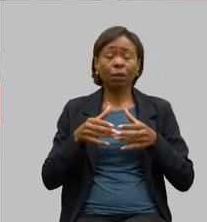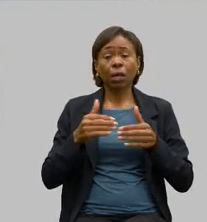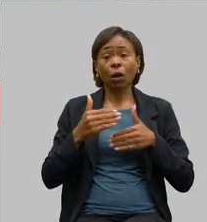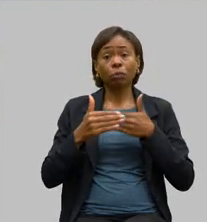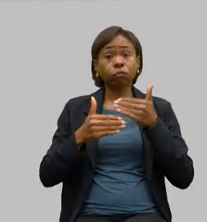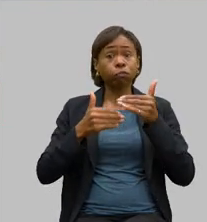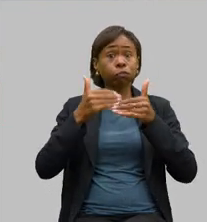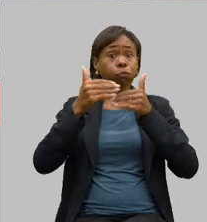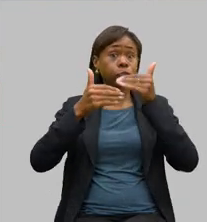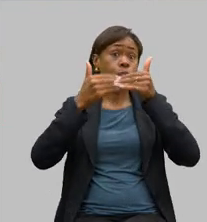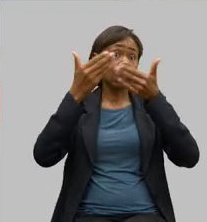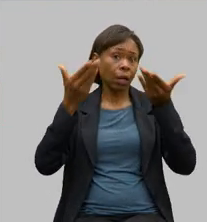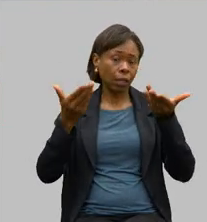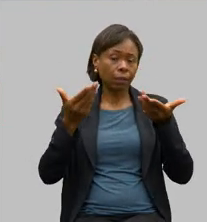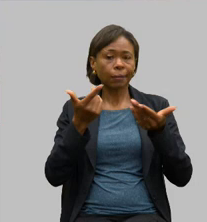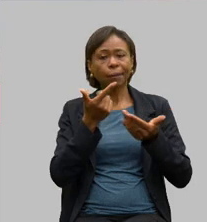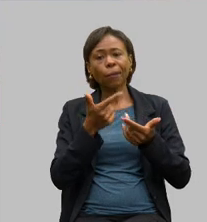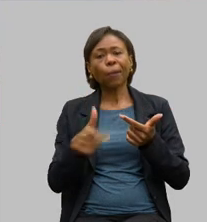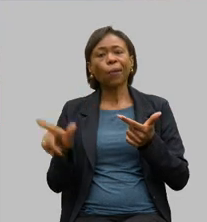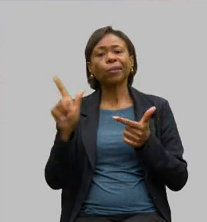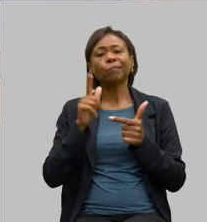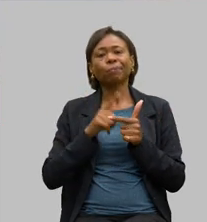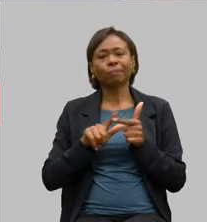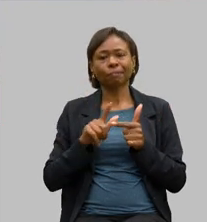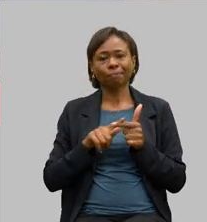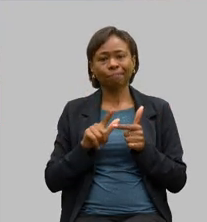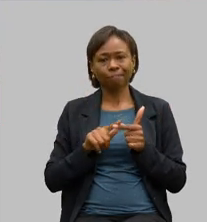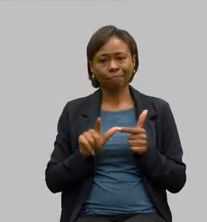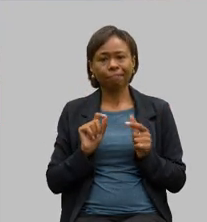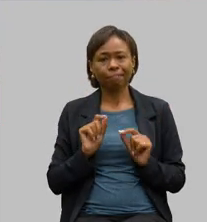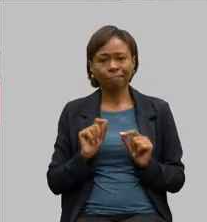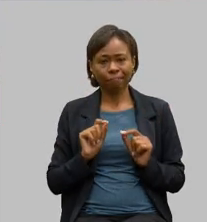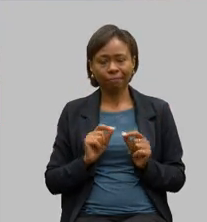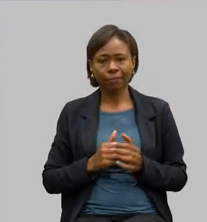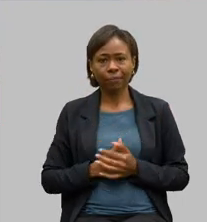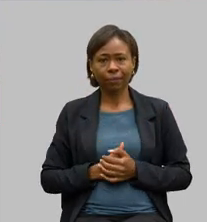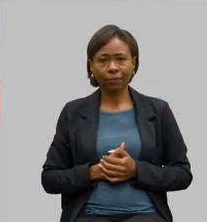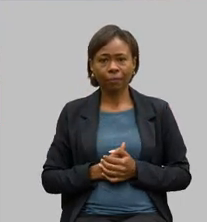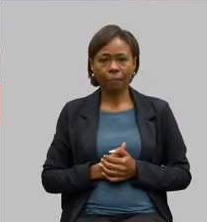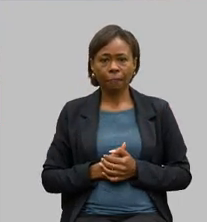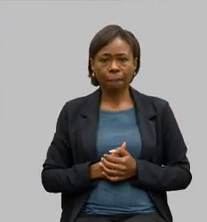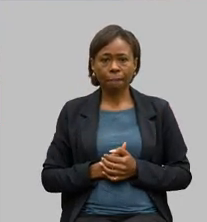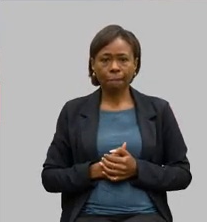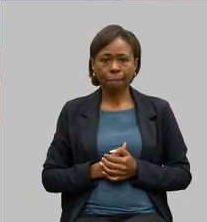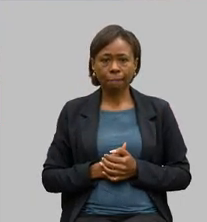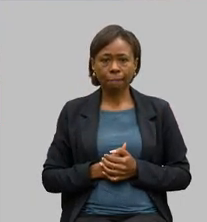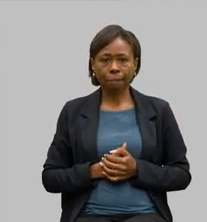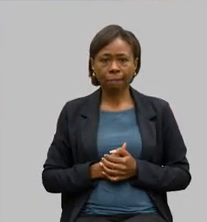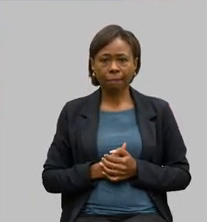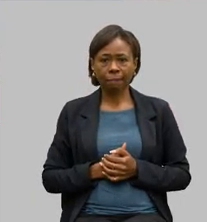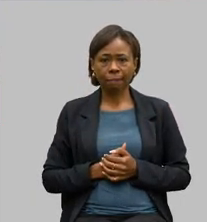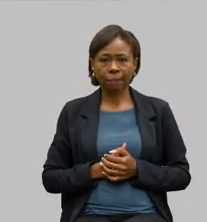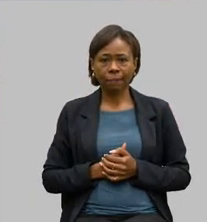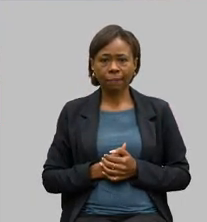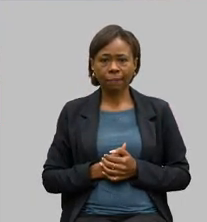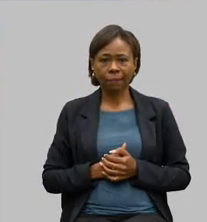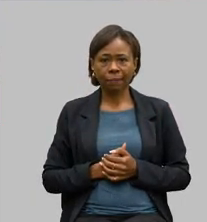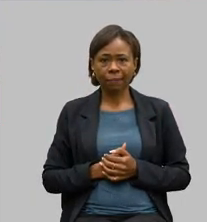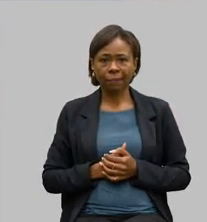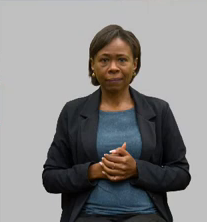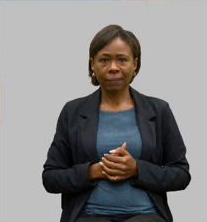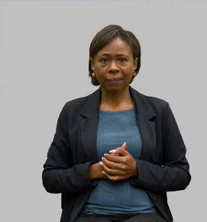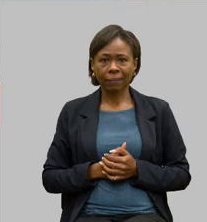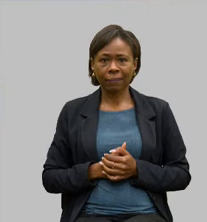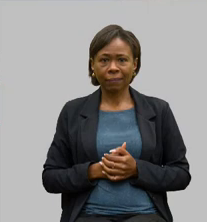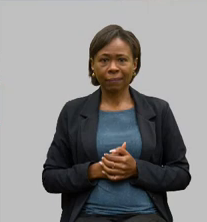aí chegamos num outro problema eh que é eh o trifásico porque eles não conseguem porque a Hotel cai Eles não